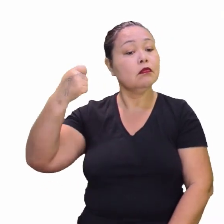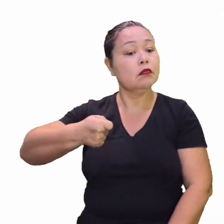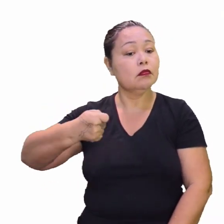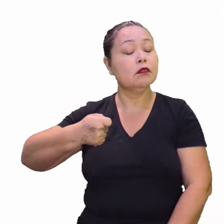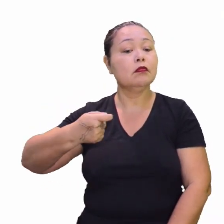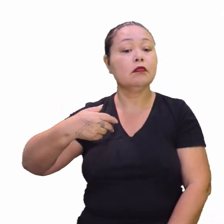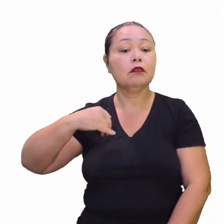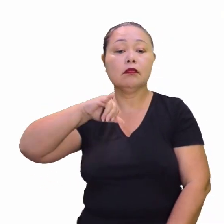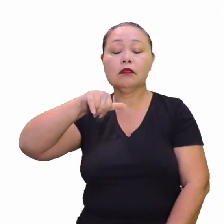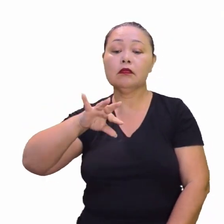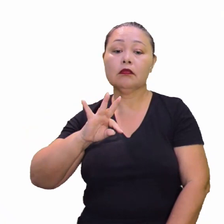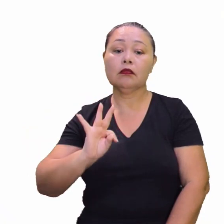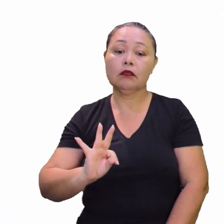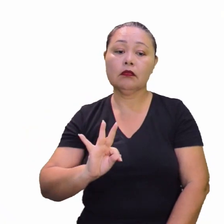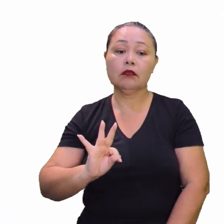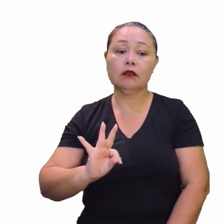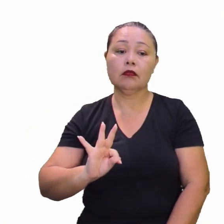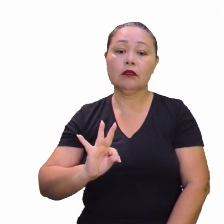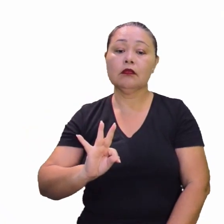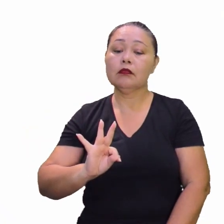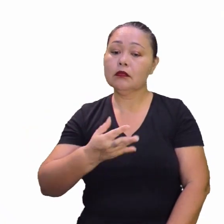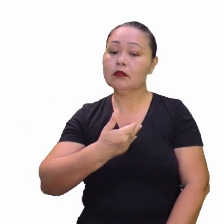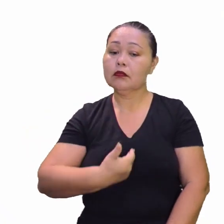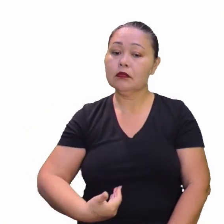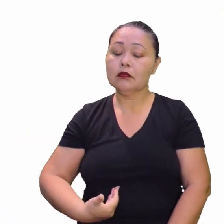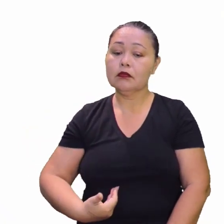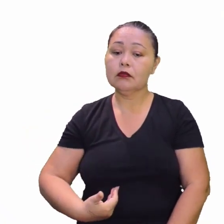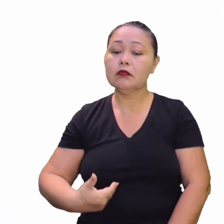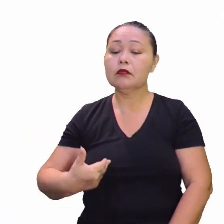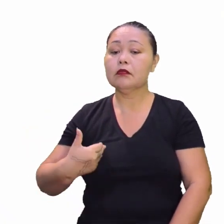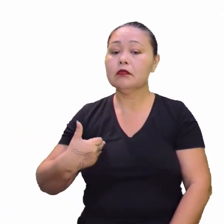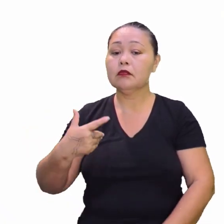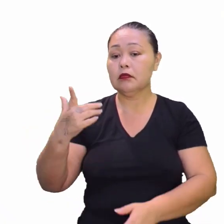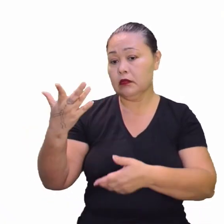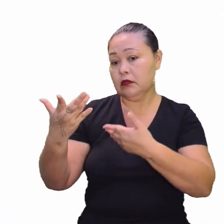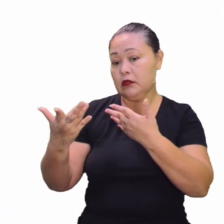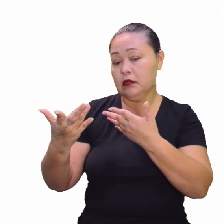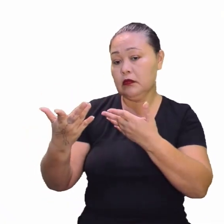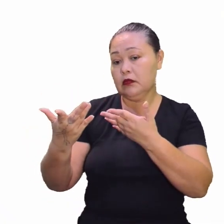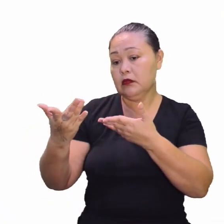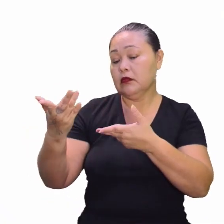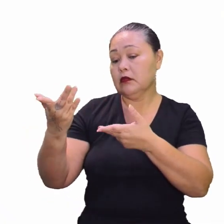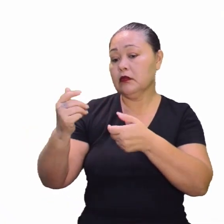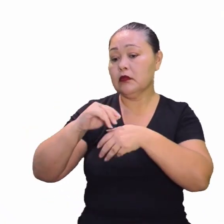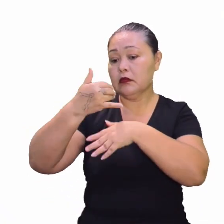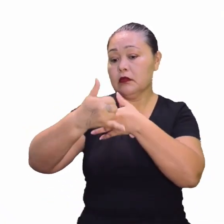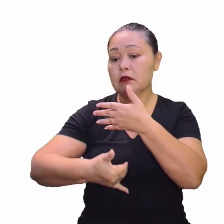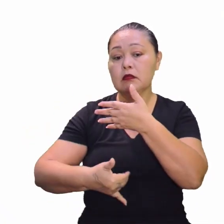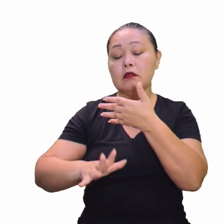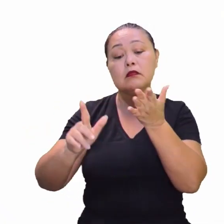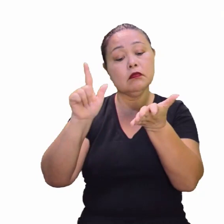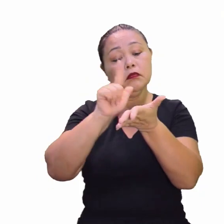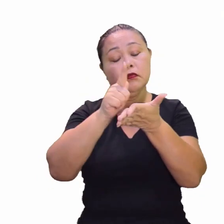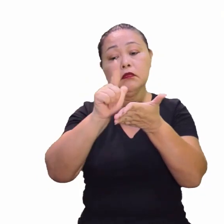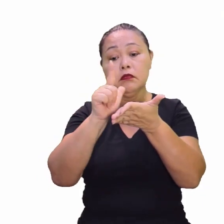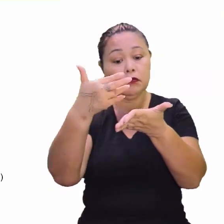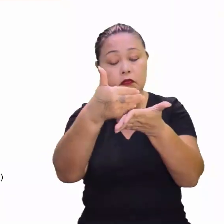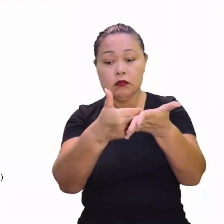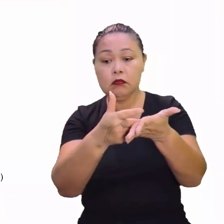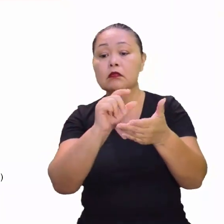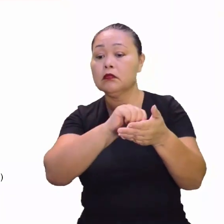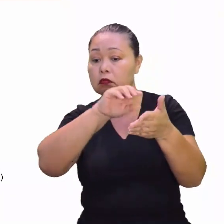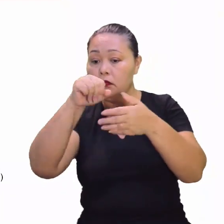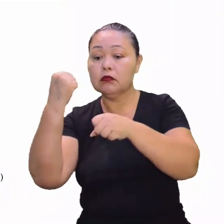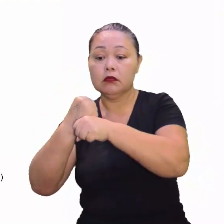né, decisiva da atuação do governador Jorge Teixeira para que essa usina não ficasse só no papel. Muito